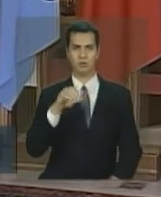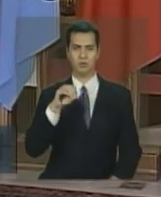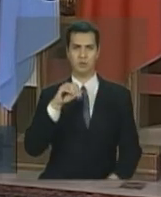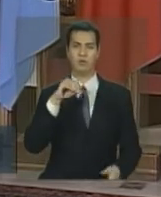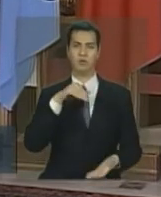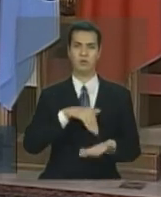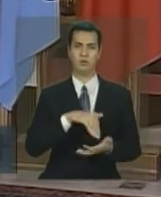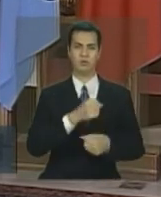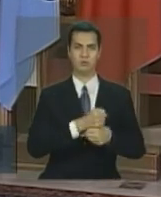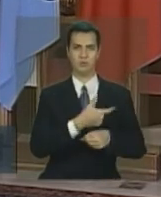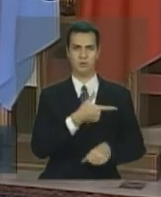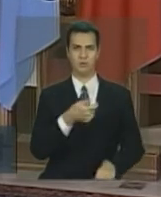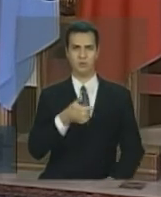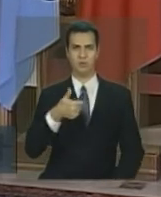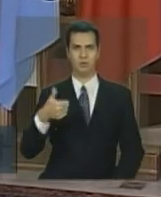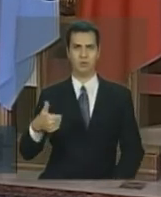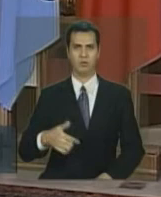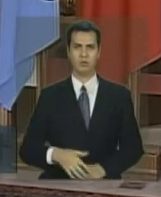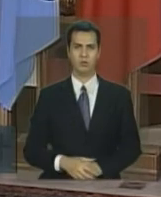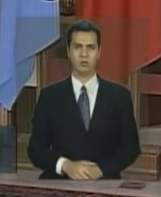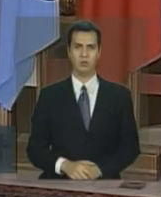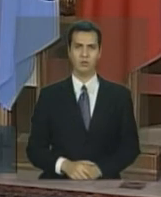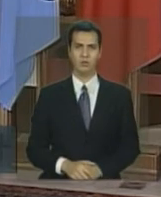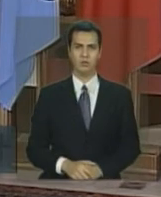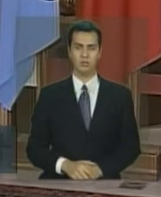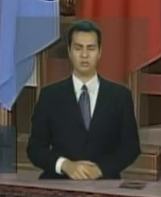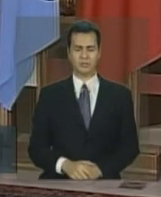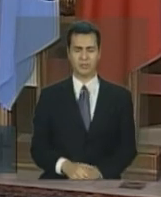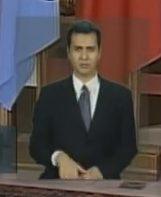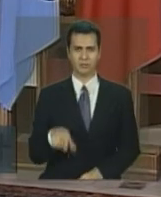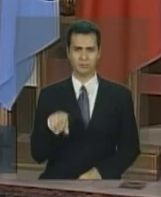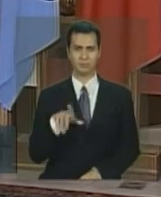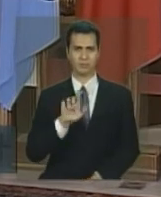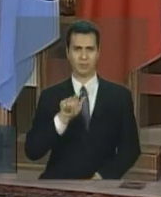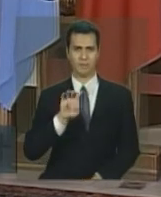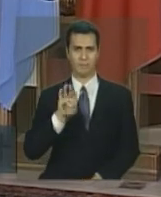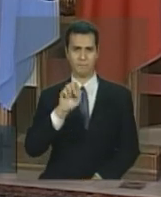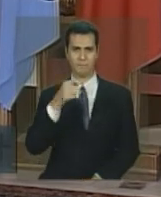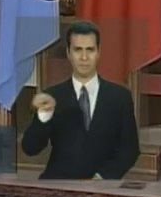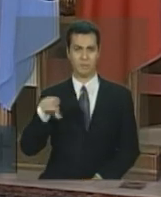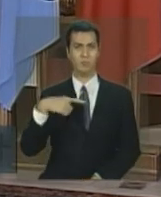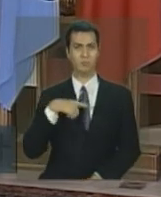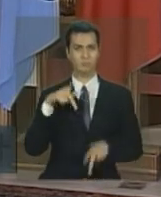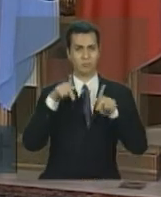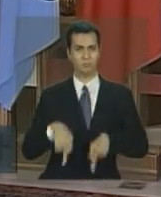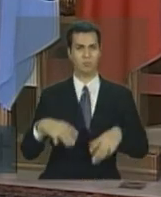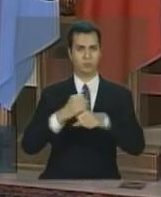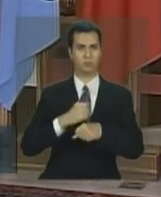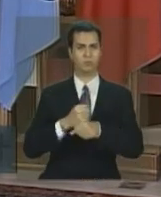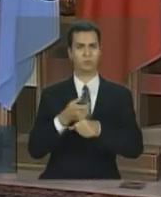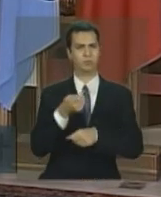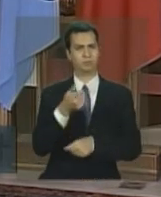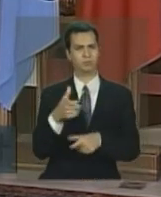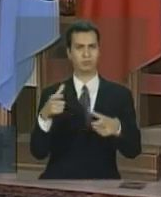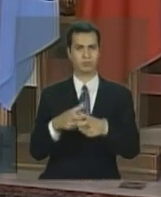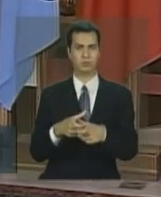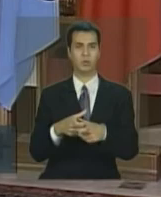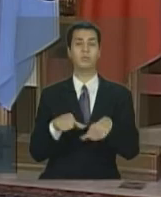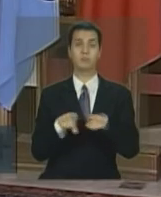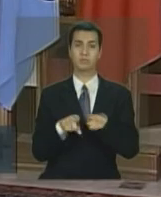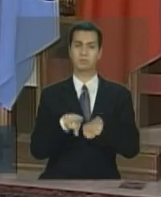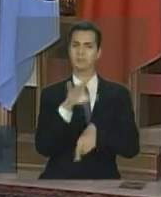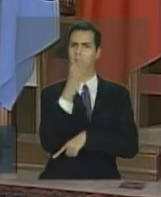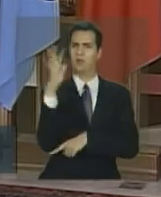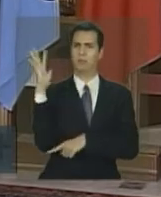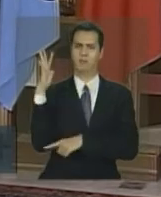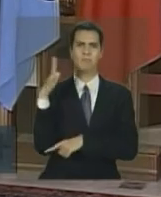e 2011. A pequena densidade populacional, com abundantes recursos